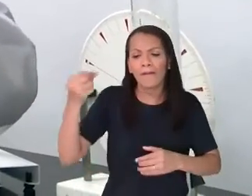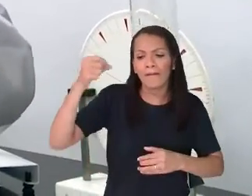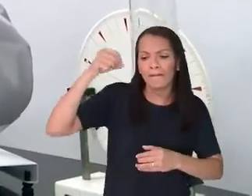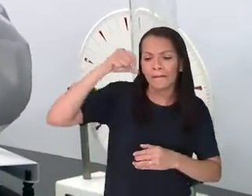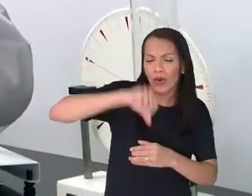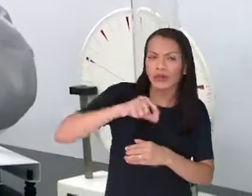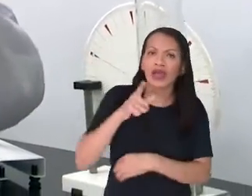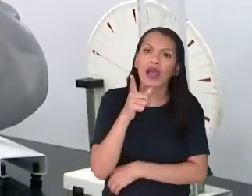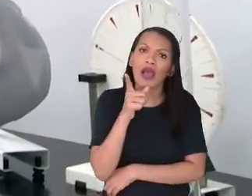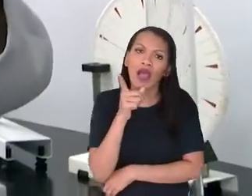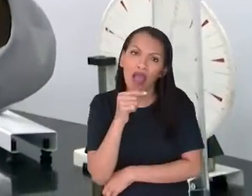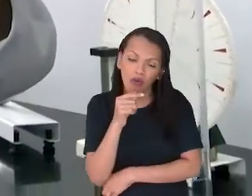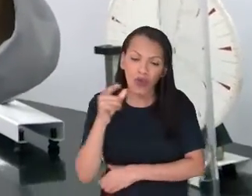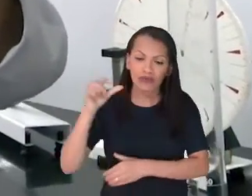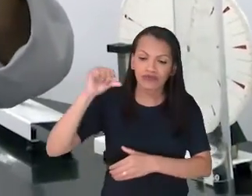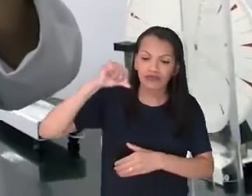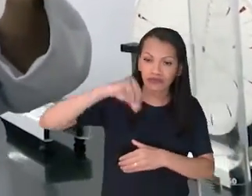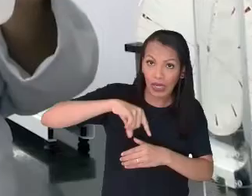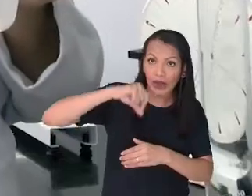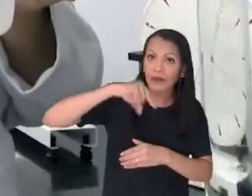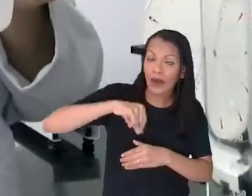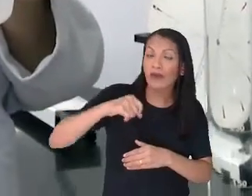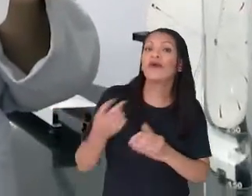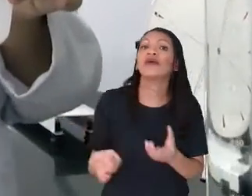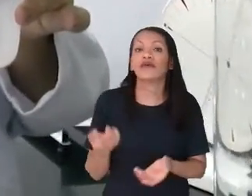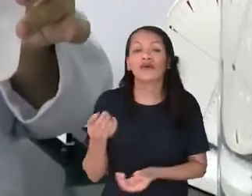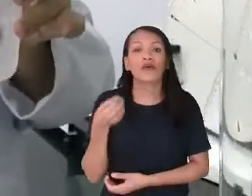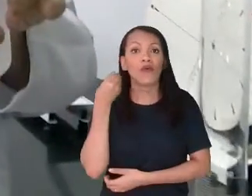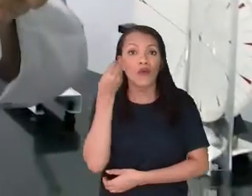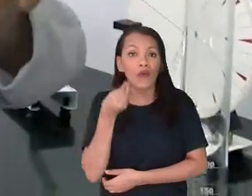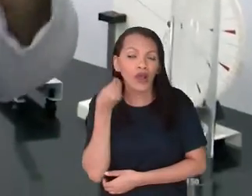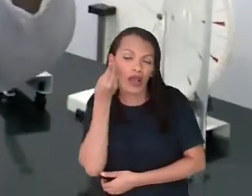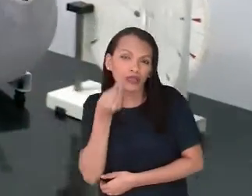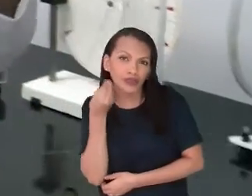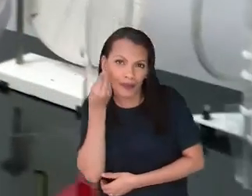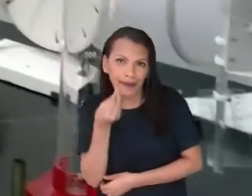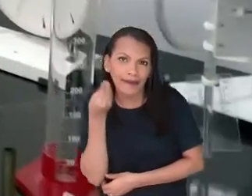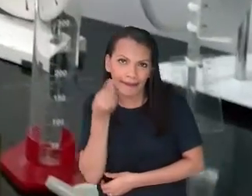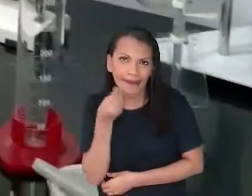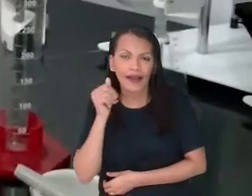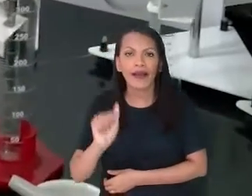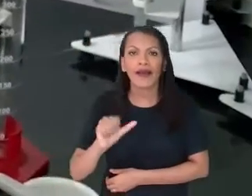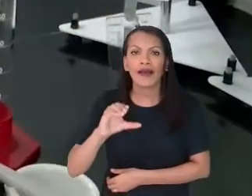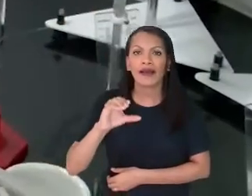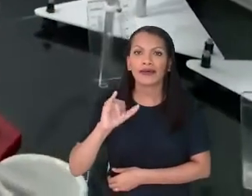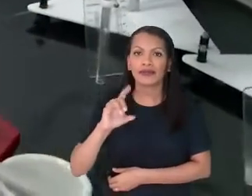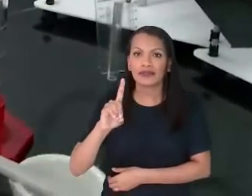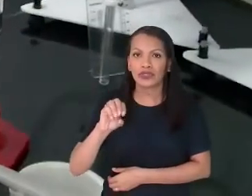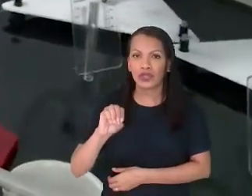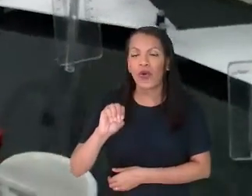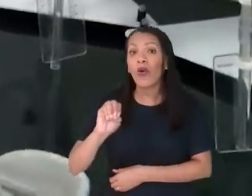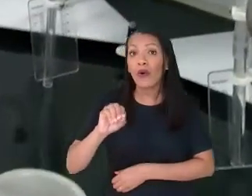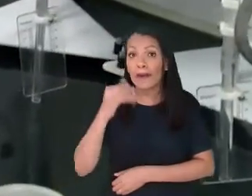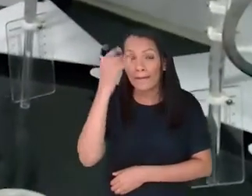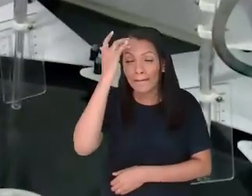no momento que eu estou fazendo uma experiência com ácido. Imagina se cai um pinguinho na mesa ou na minha